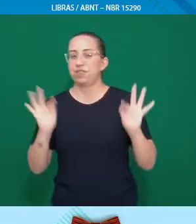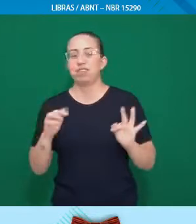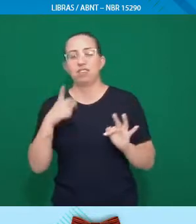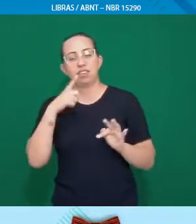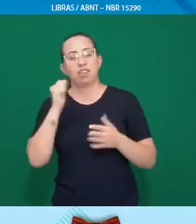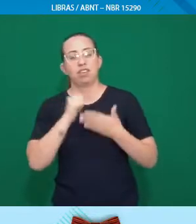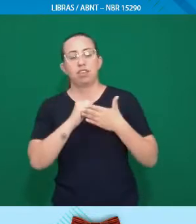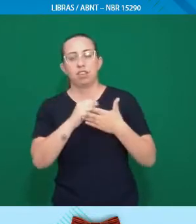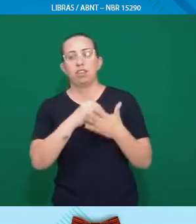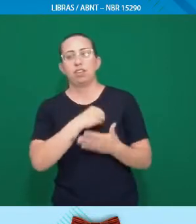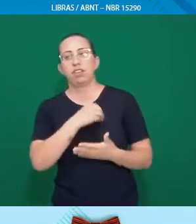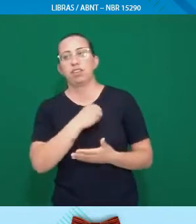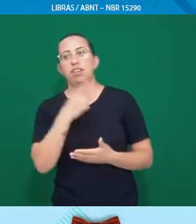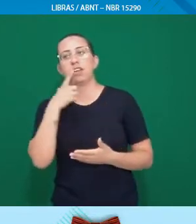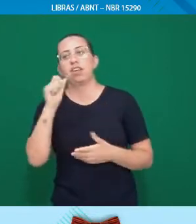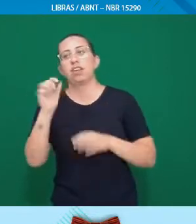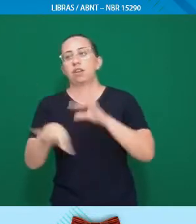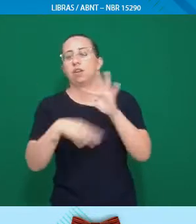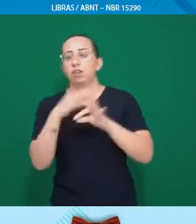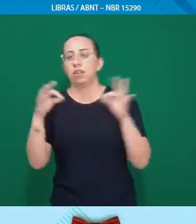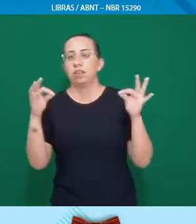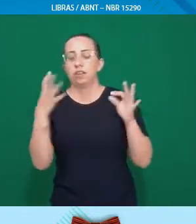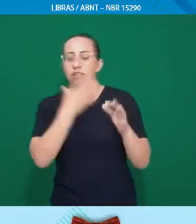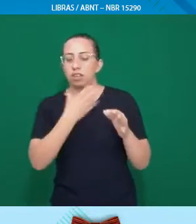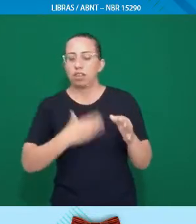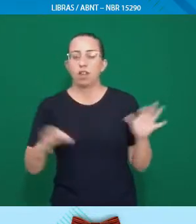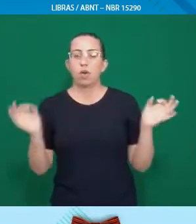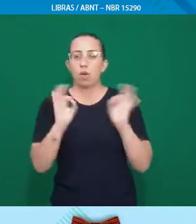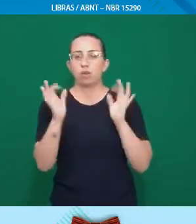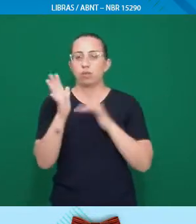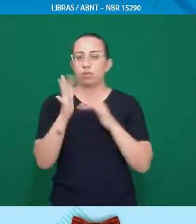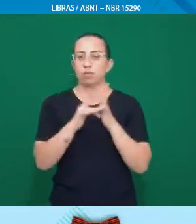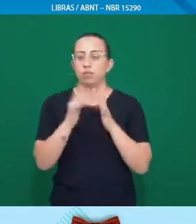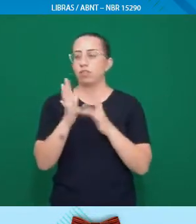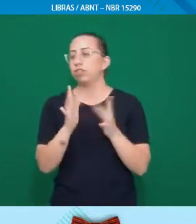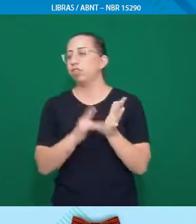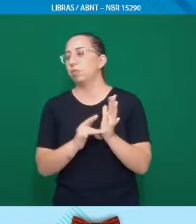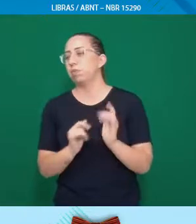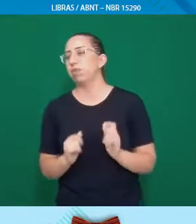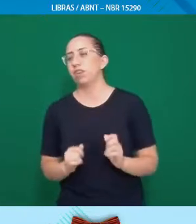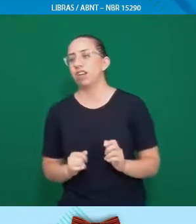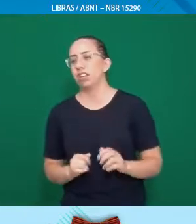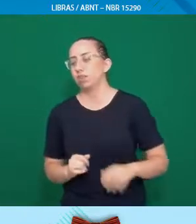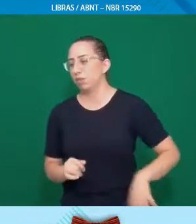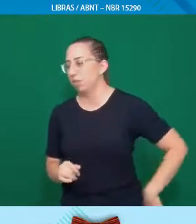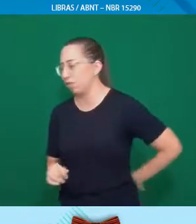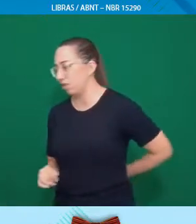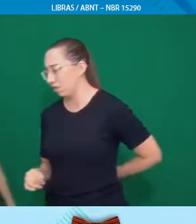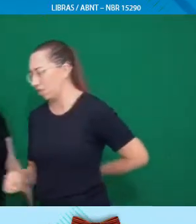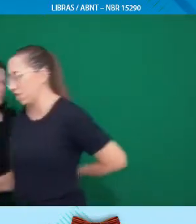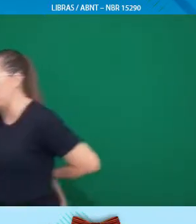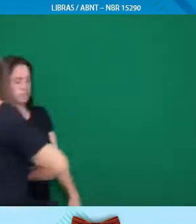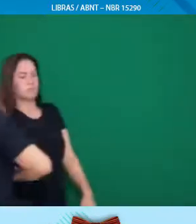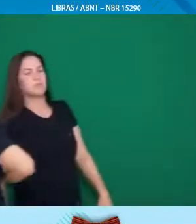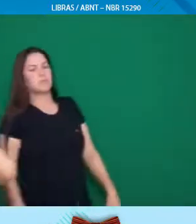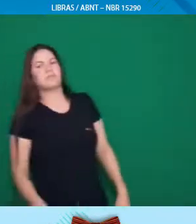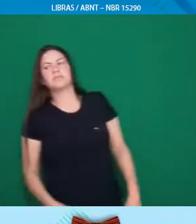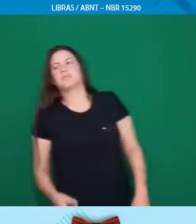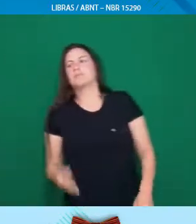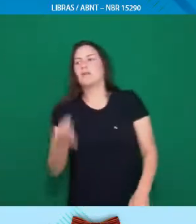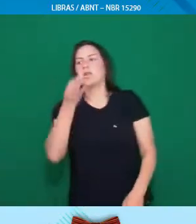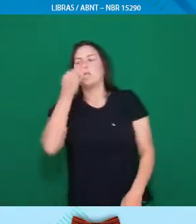feliz e já ganhou presente de Natal de salvar essas três dias um abraço a todo E aí